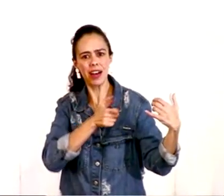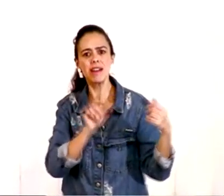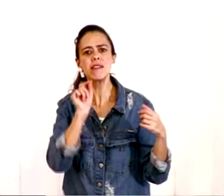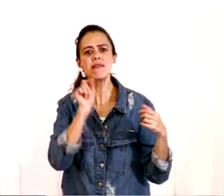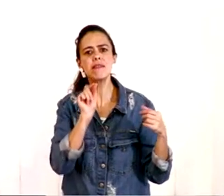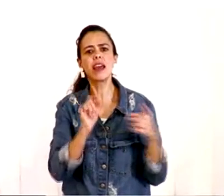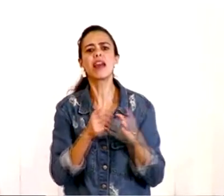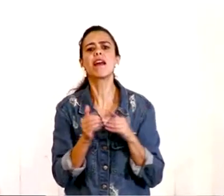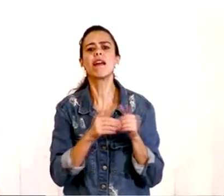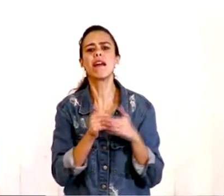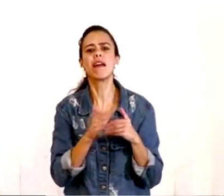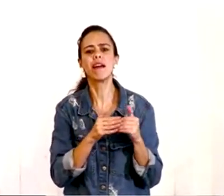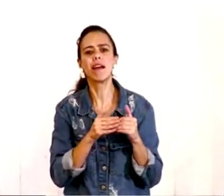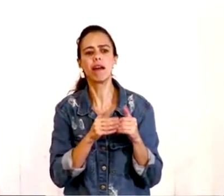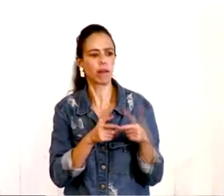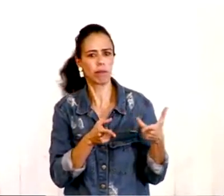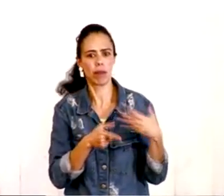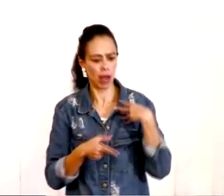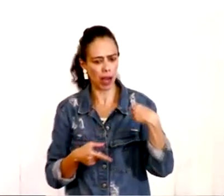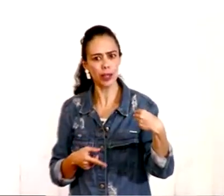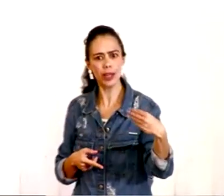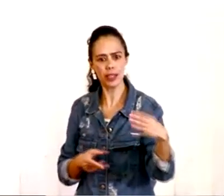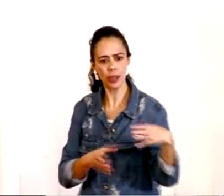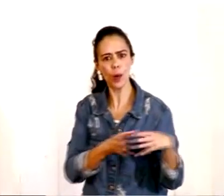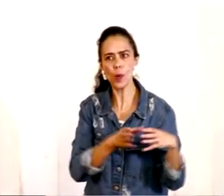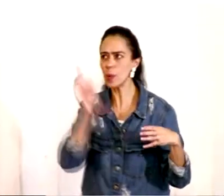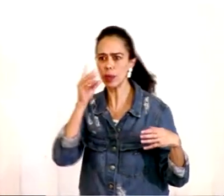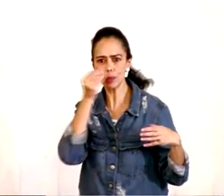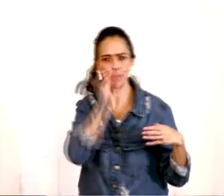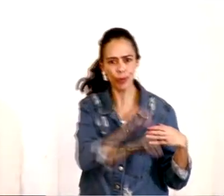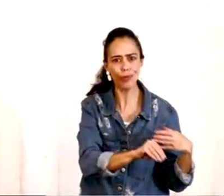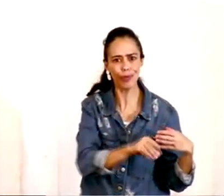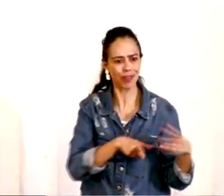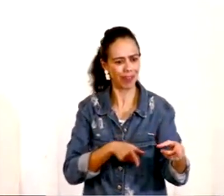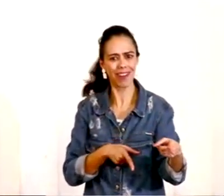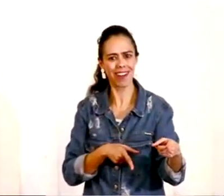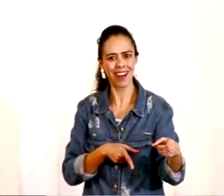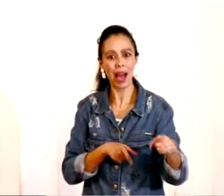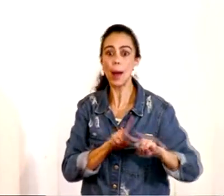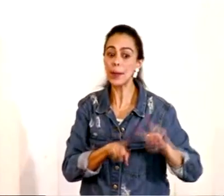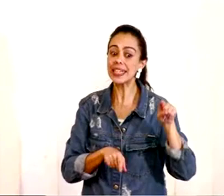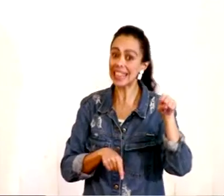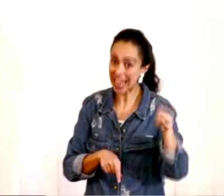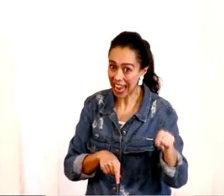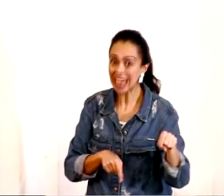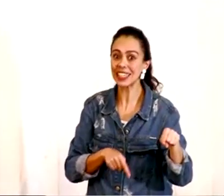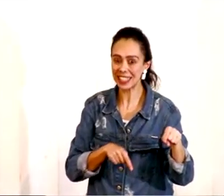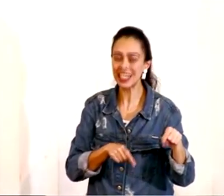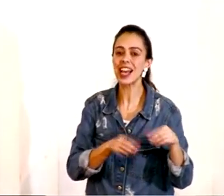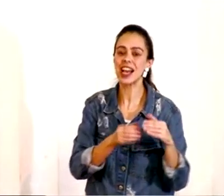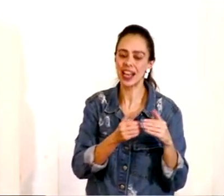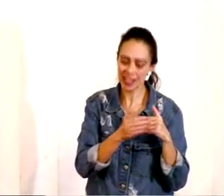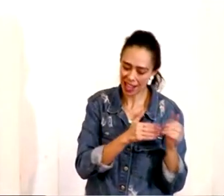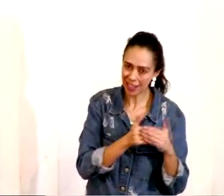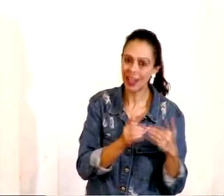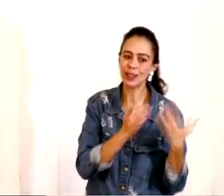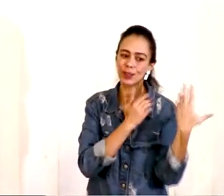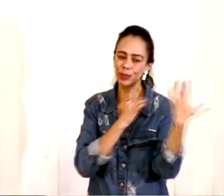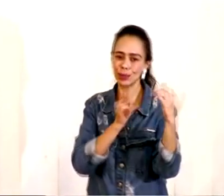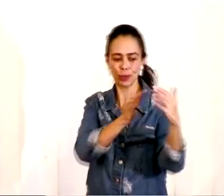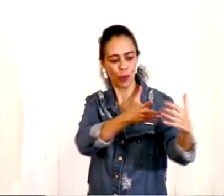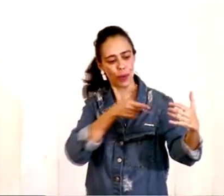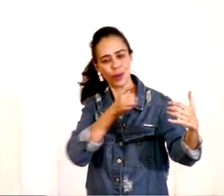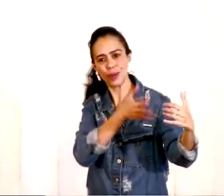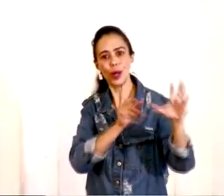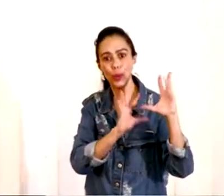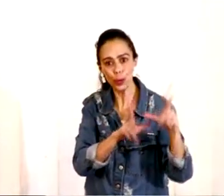genealogia rejeitada por Deus. No entanto, nós podemos tocar e cantar louvores com elas. Por quê? Porque